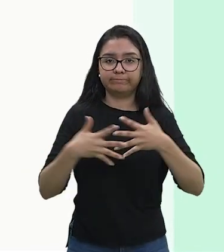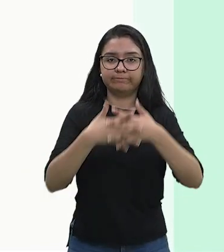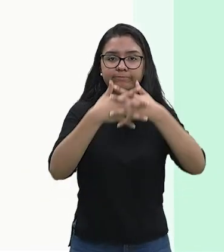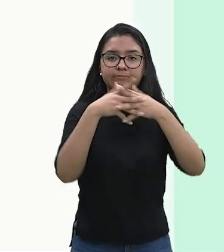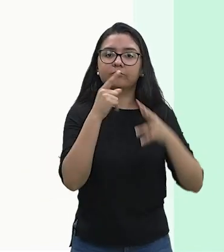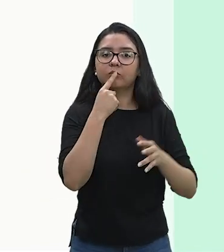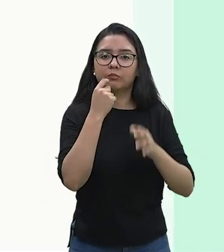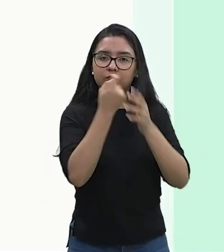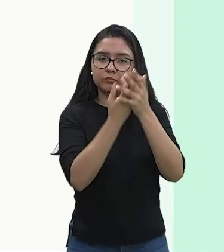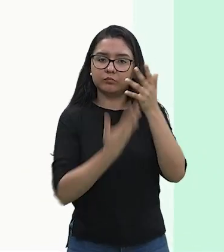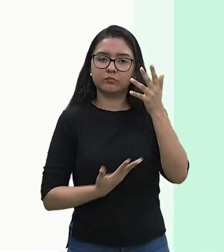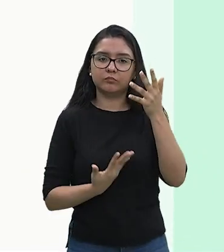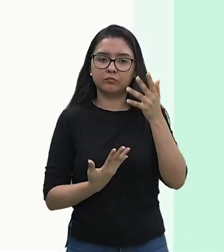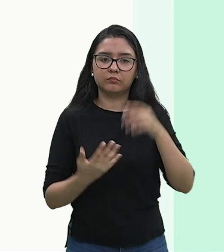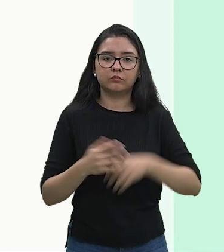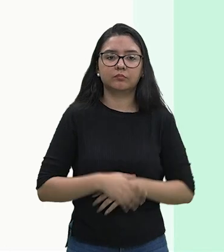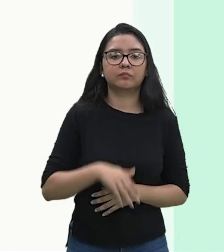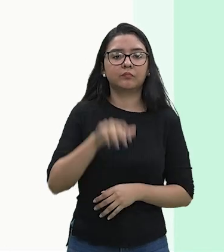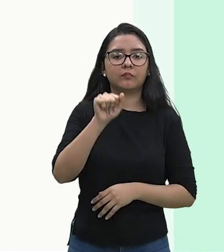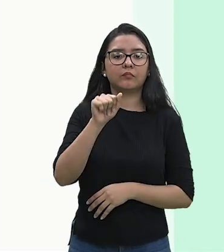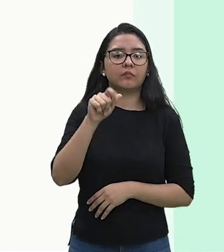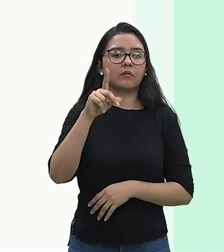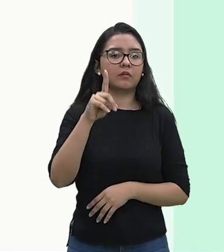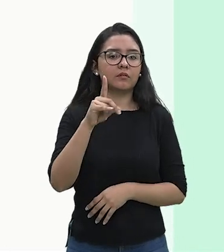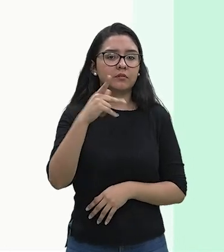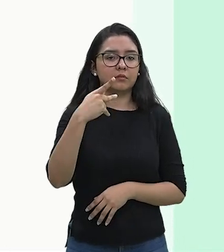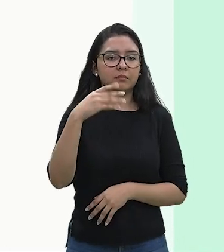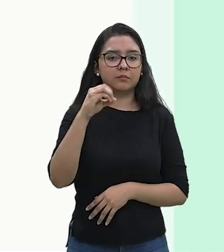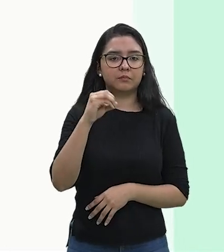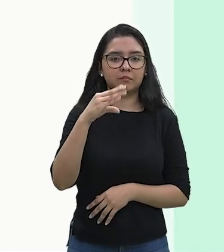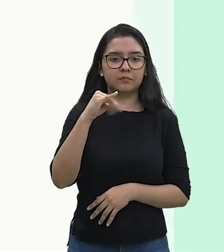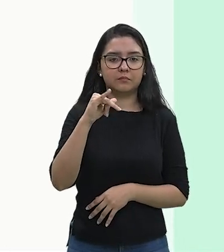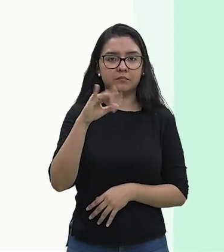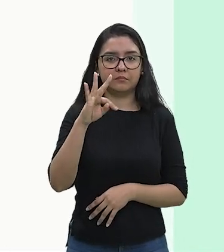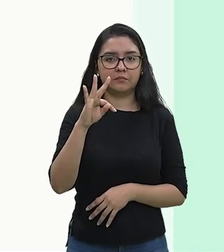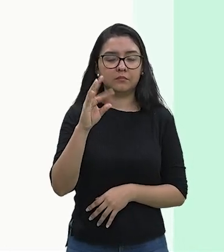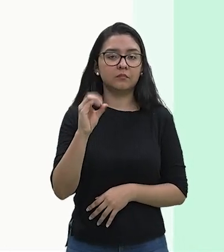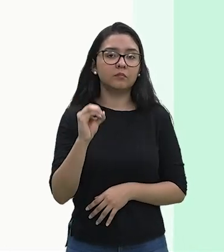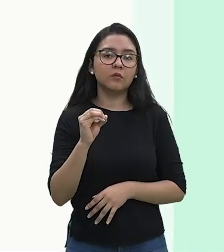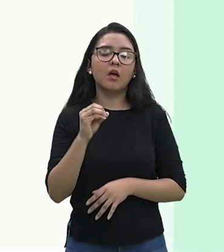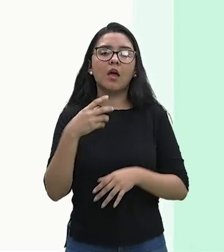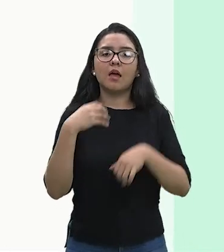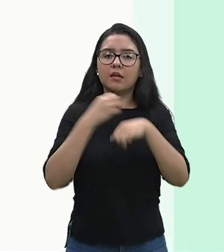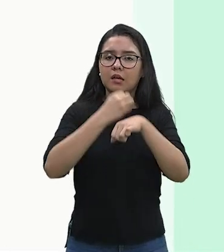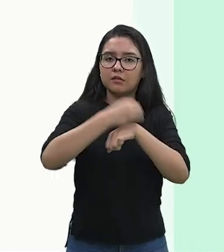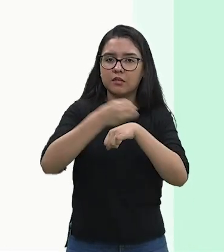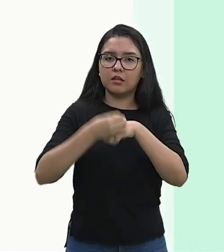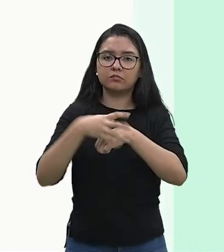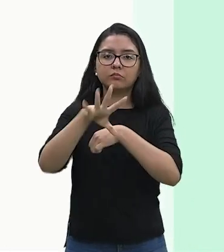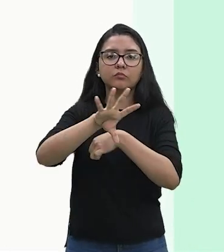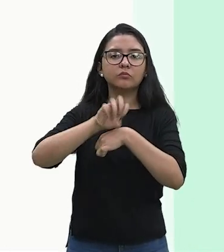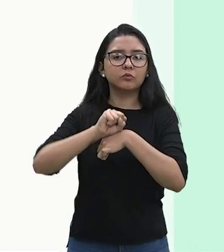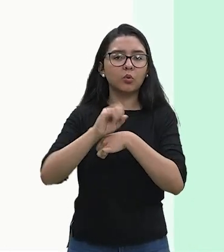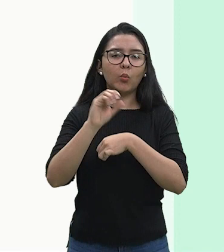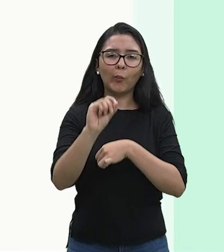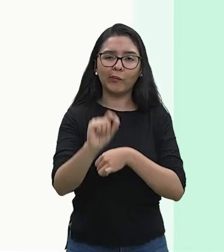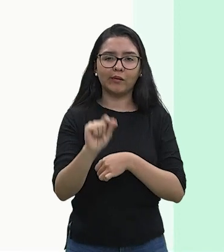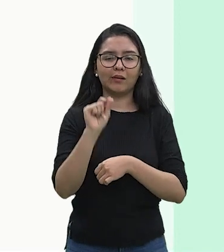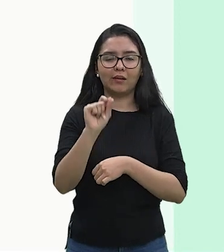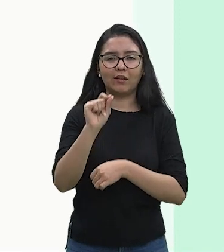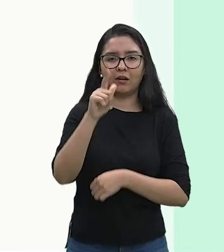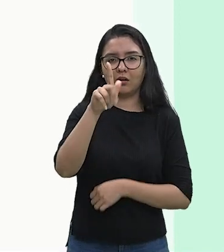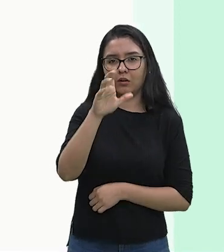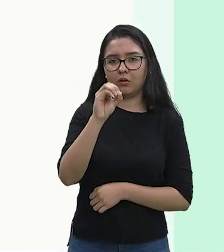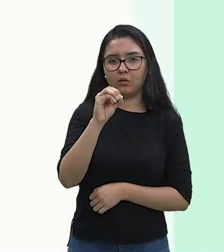Os adipócitos, que são células ali que armazenam gordura, tem essa função, de armazenar